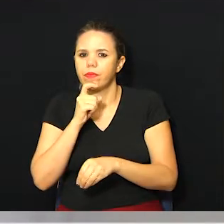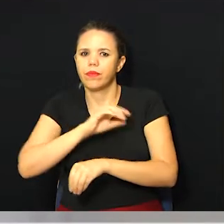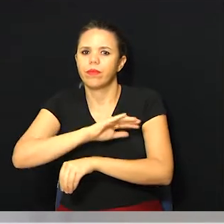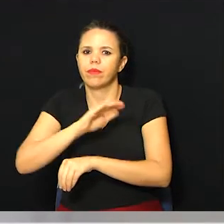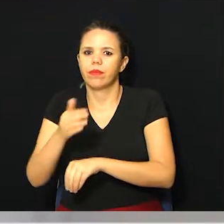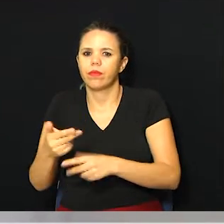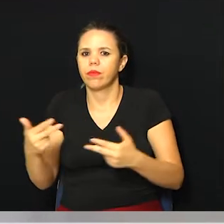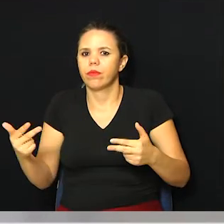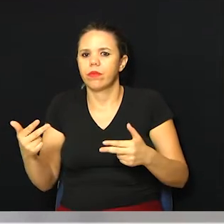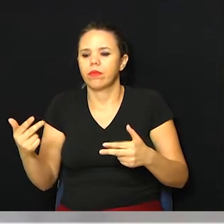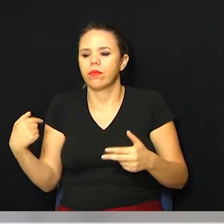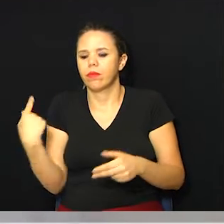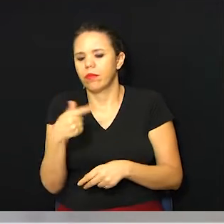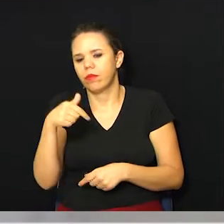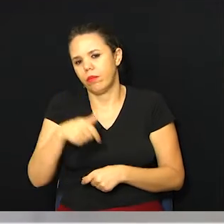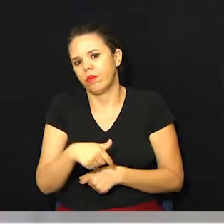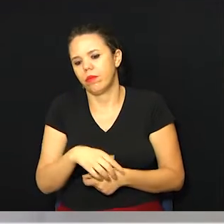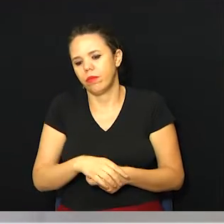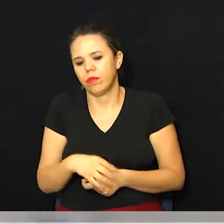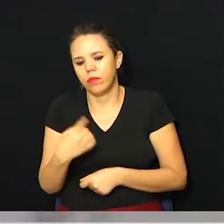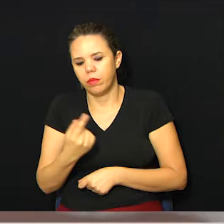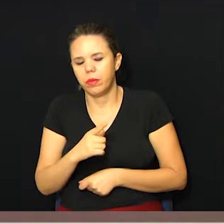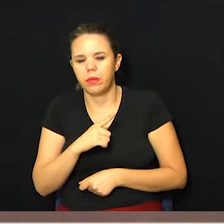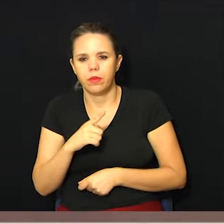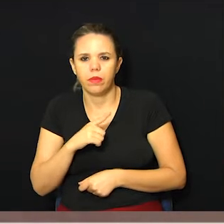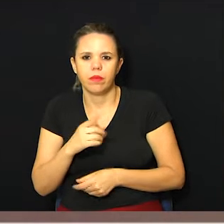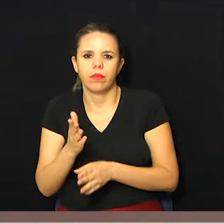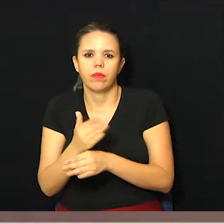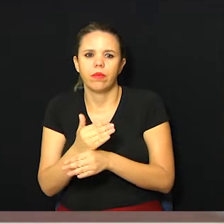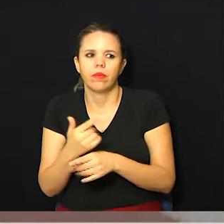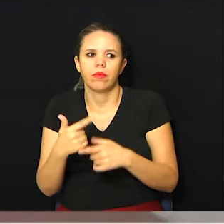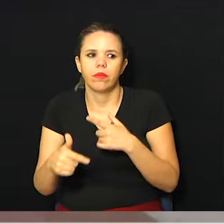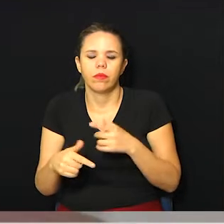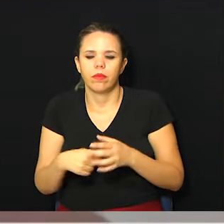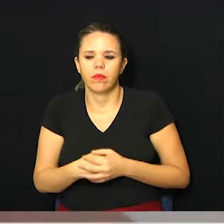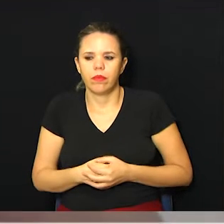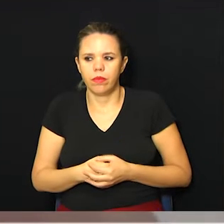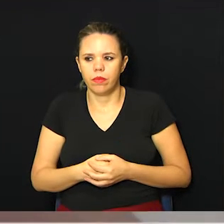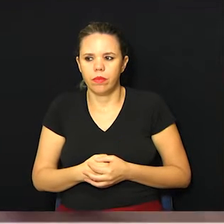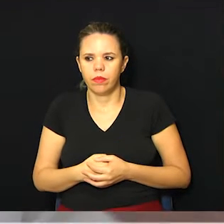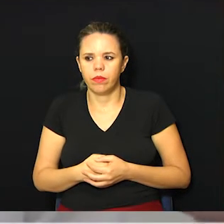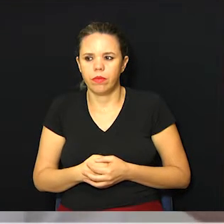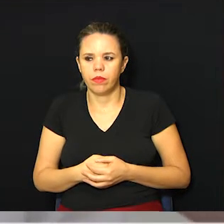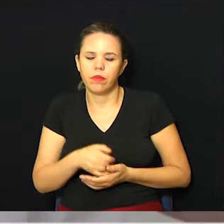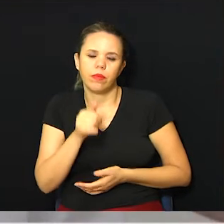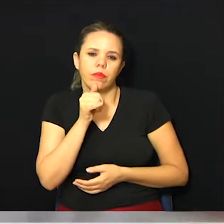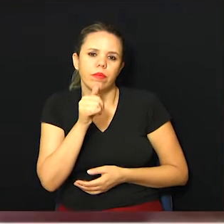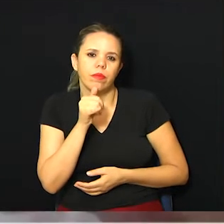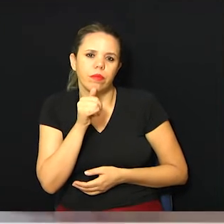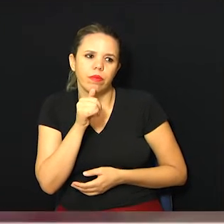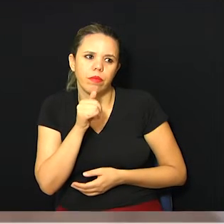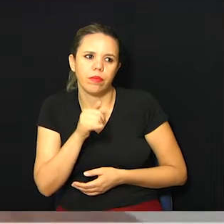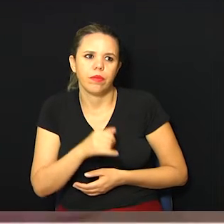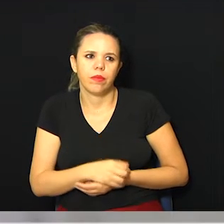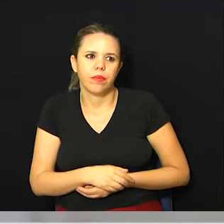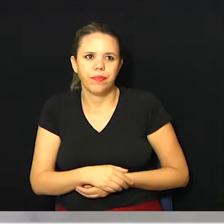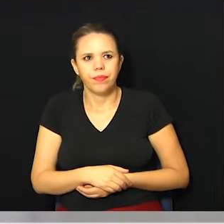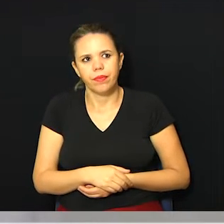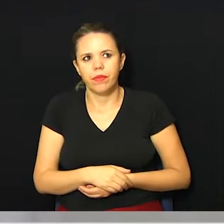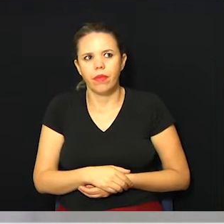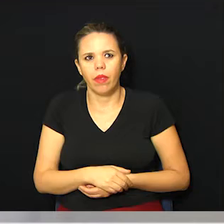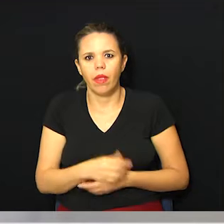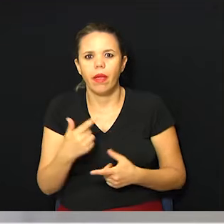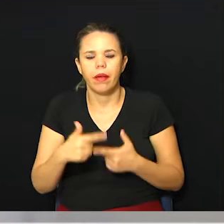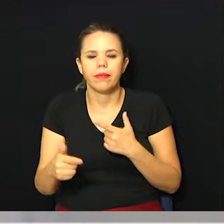na gente. Então, se a gente tiver um desbalanço, por exemplo, um desbalanço no transporte